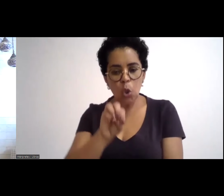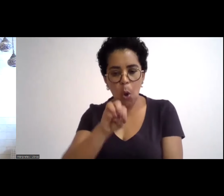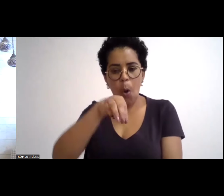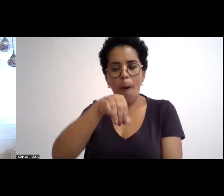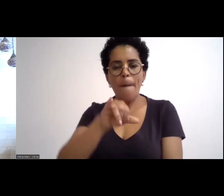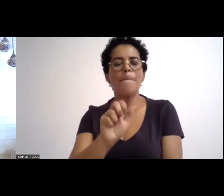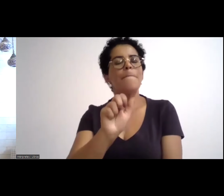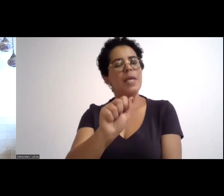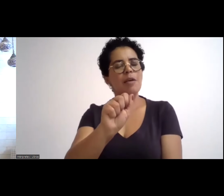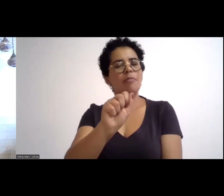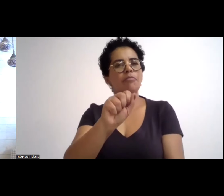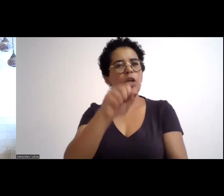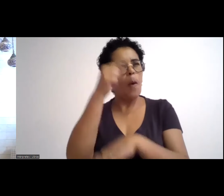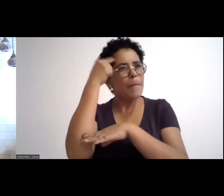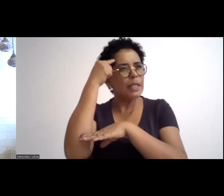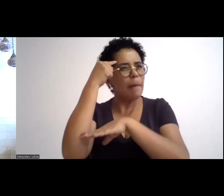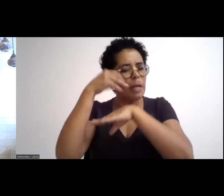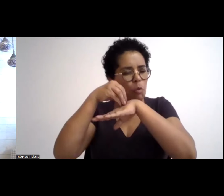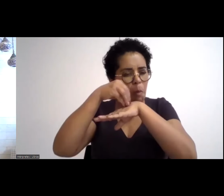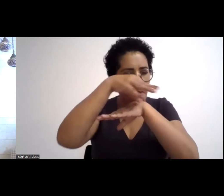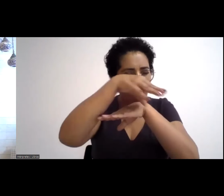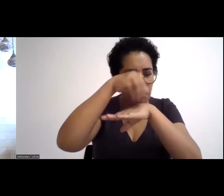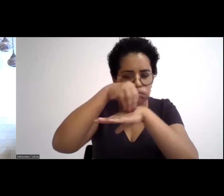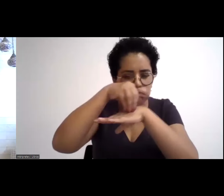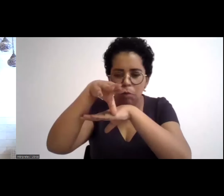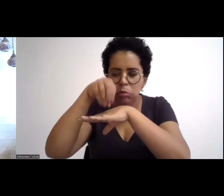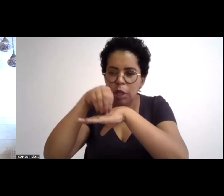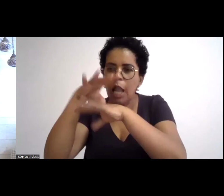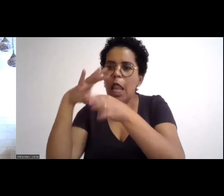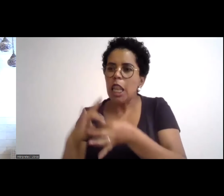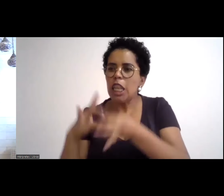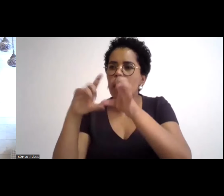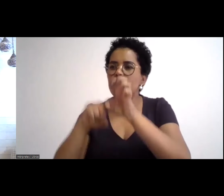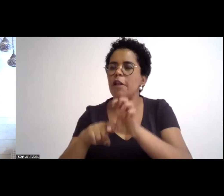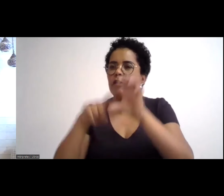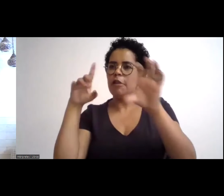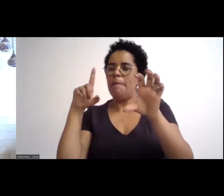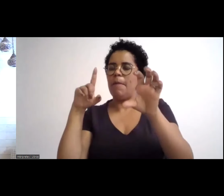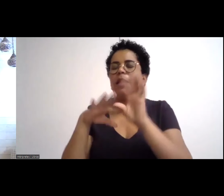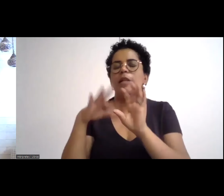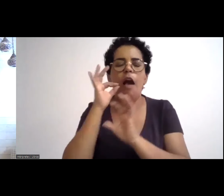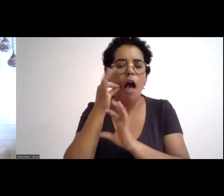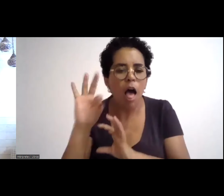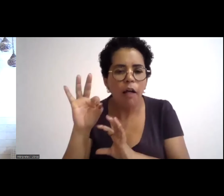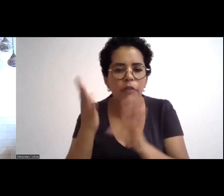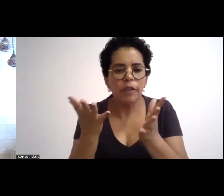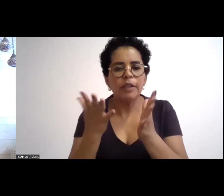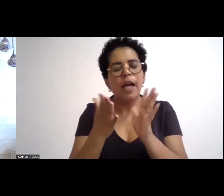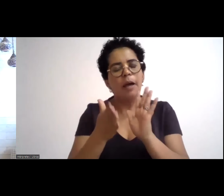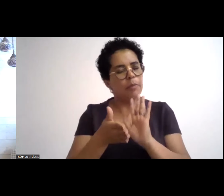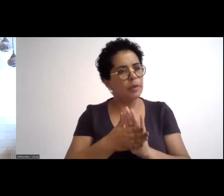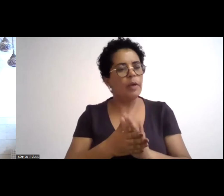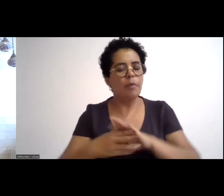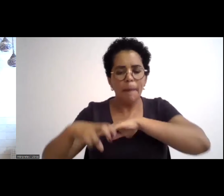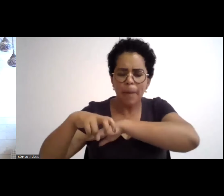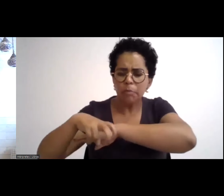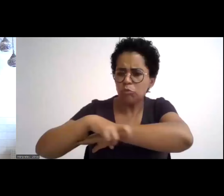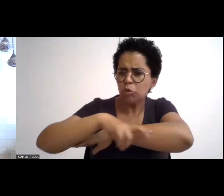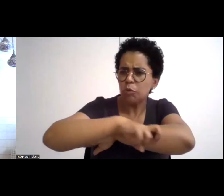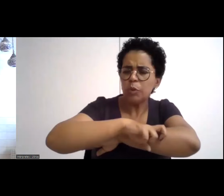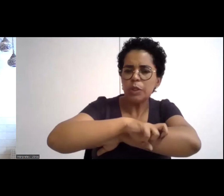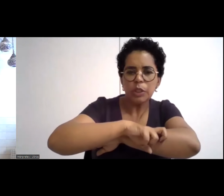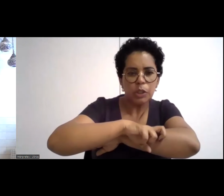decolonizado. Acho que essa questão é muito importante, porque sem essa afirmação das epistemologias do Sul, e